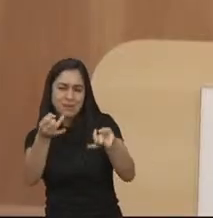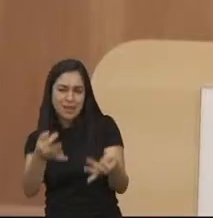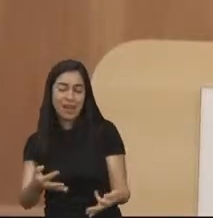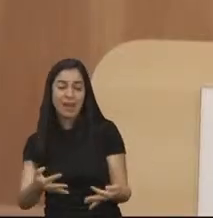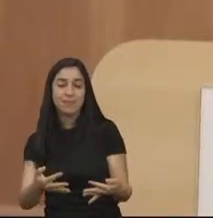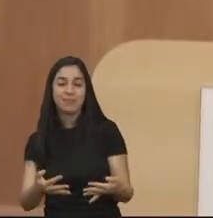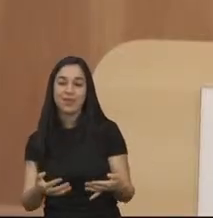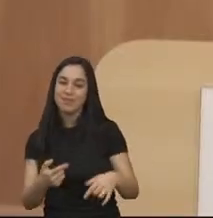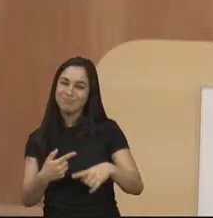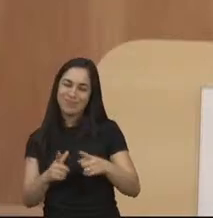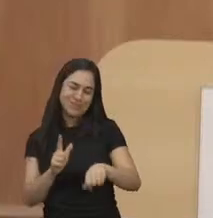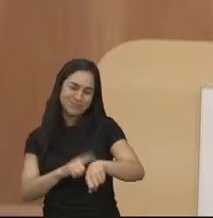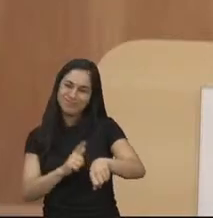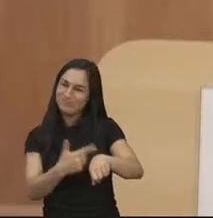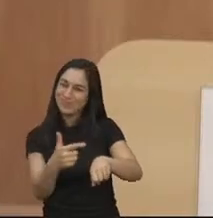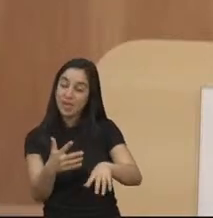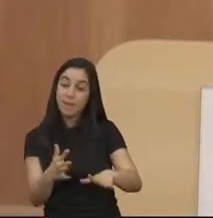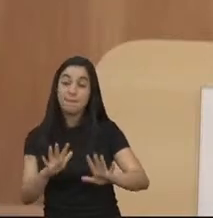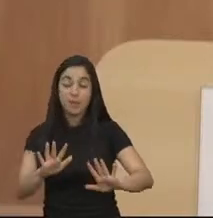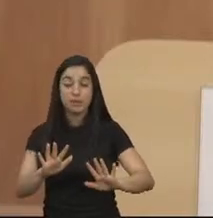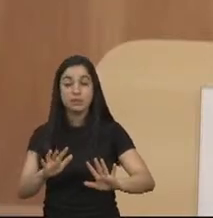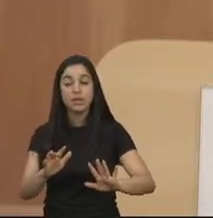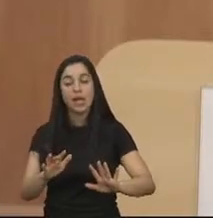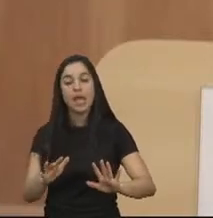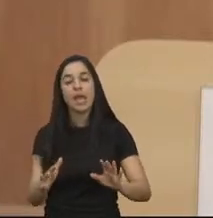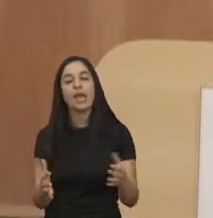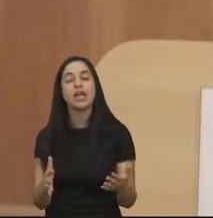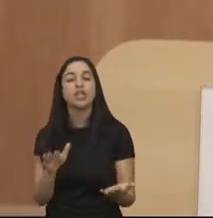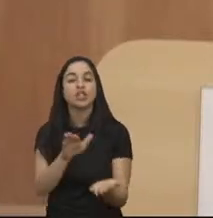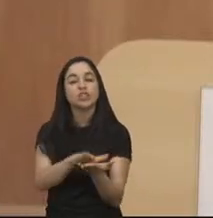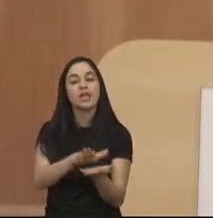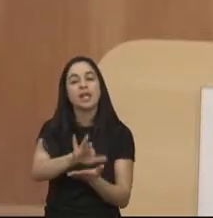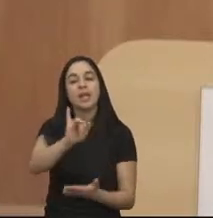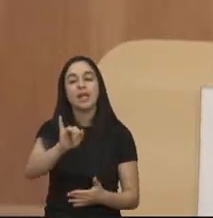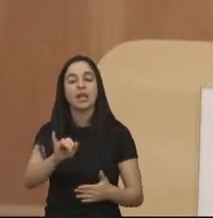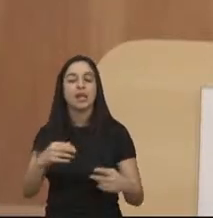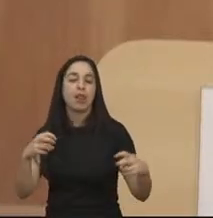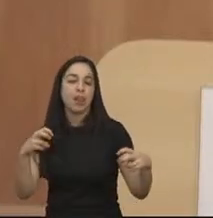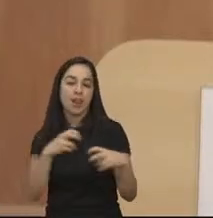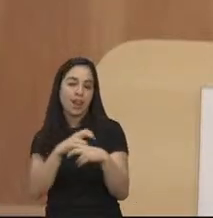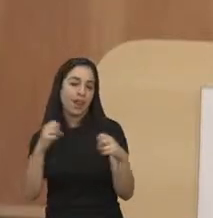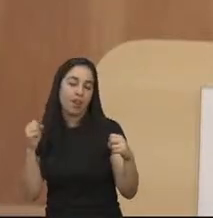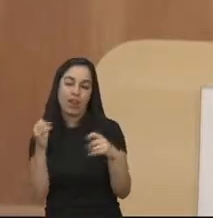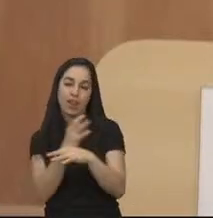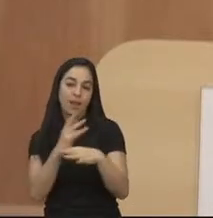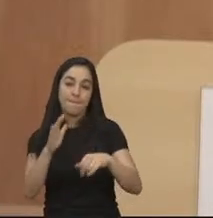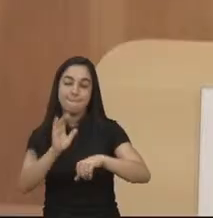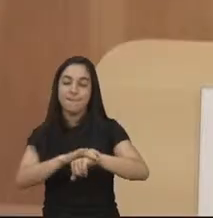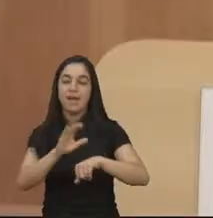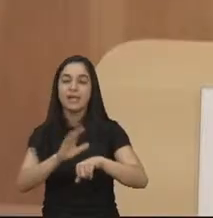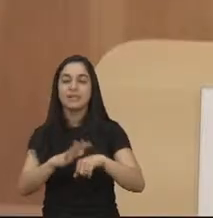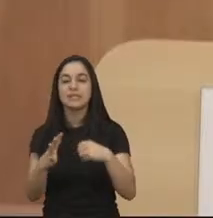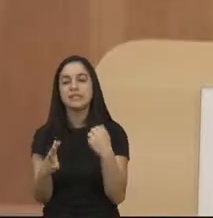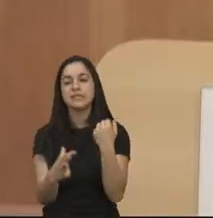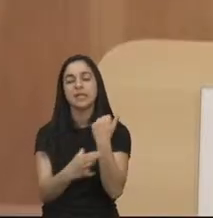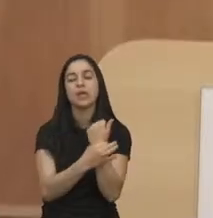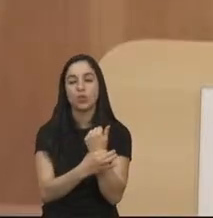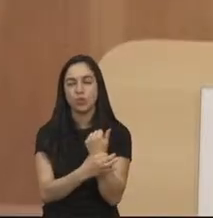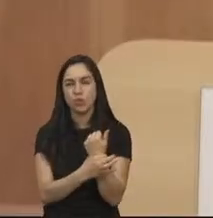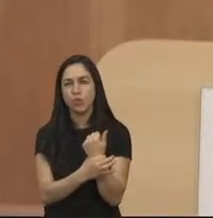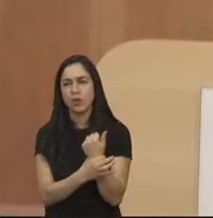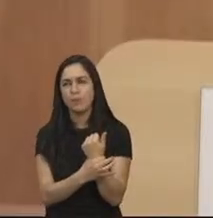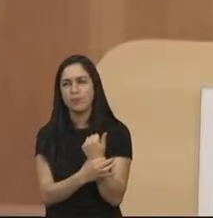a cidade mais segura no trânsito no viário. Foi esse mês, acho que